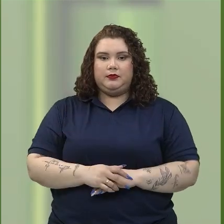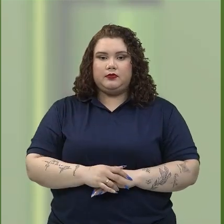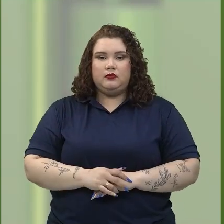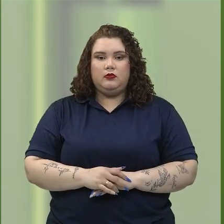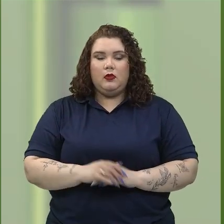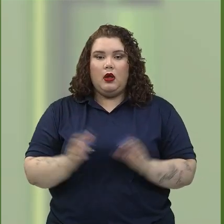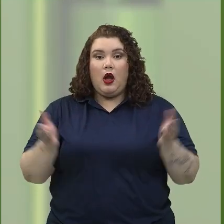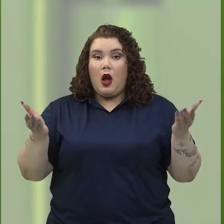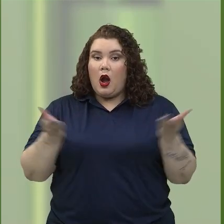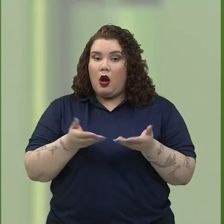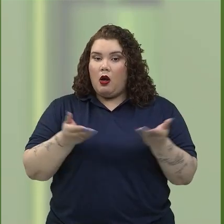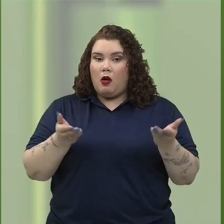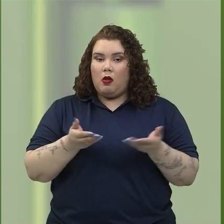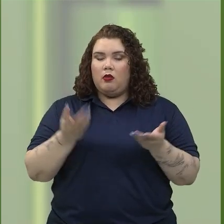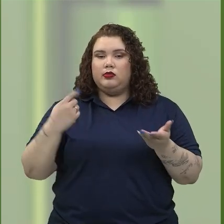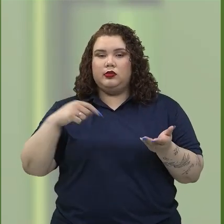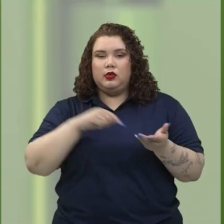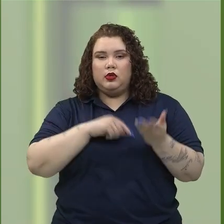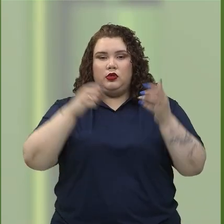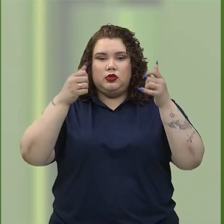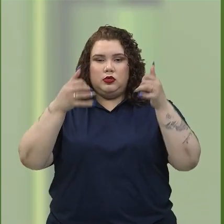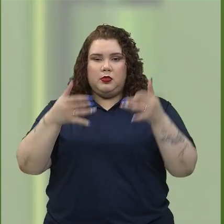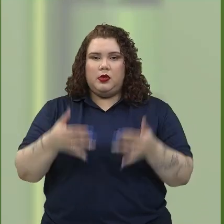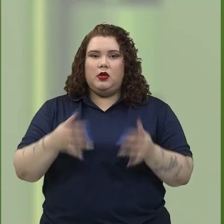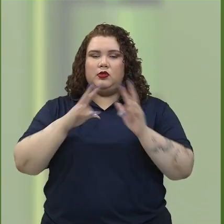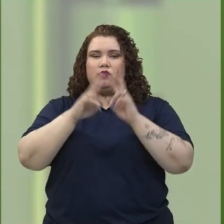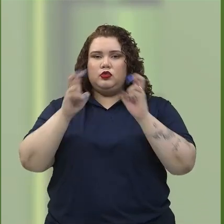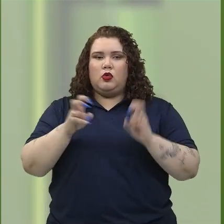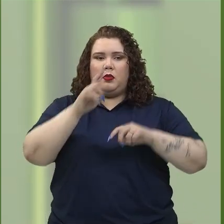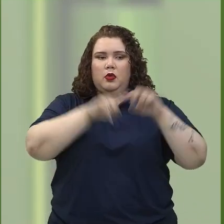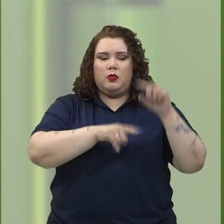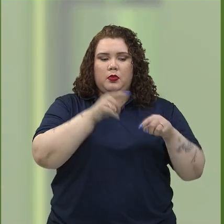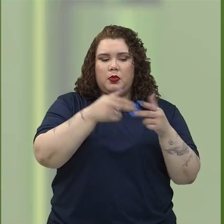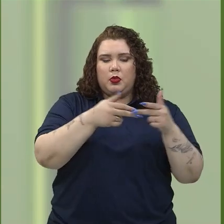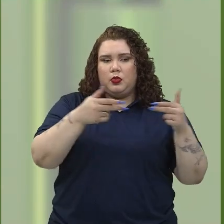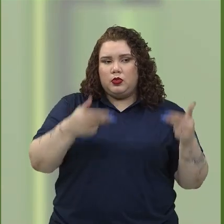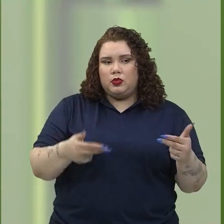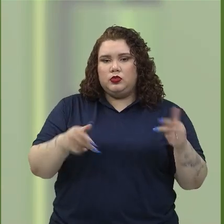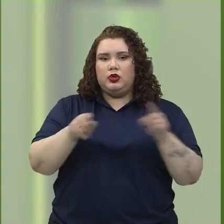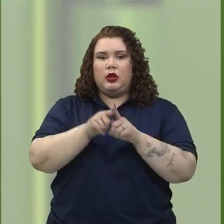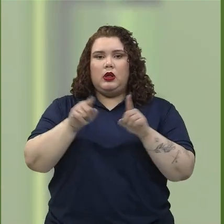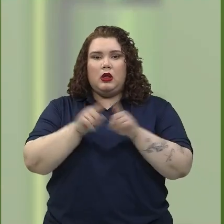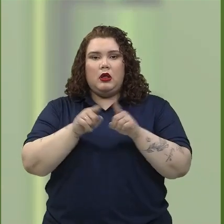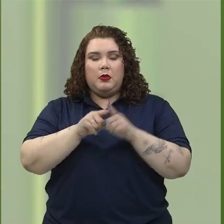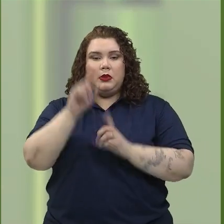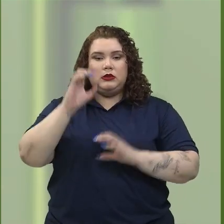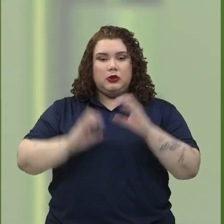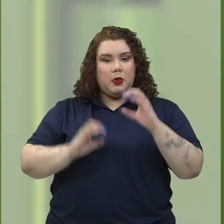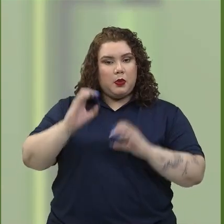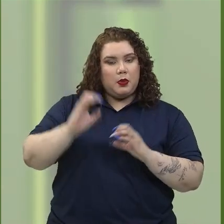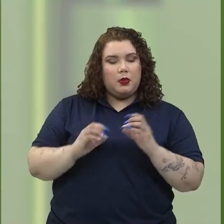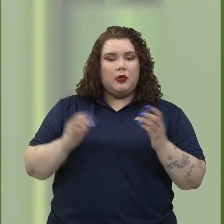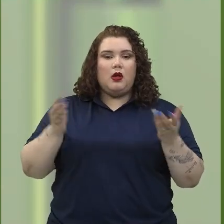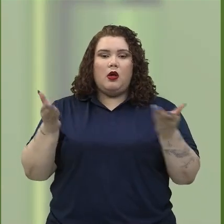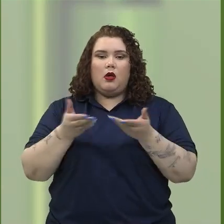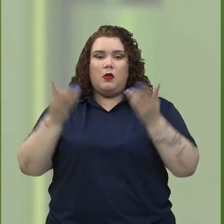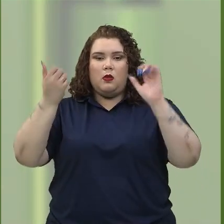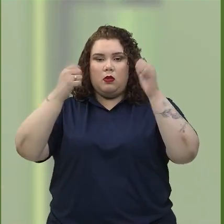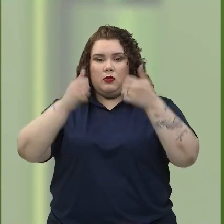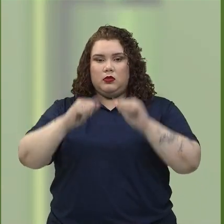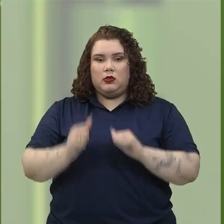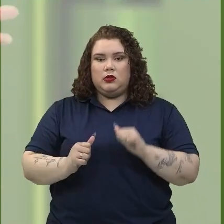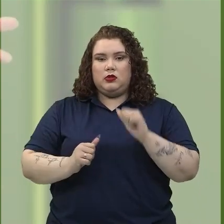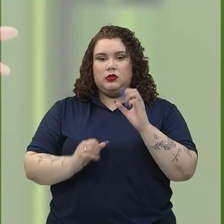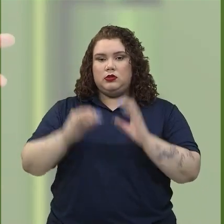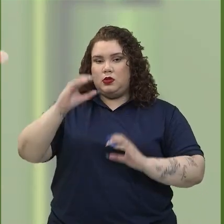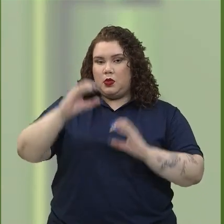que nós estamos falando sobre os dispositivos, sobre os circuitos, vamos analisar os